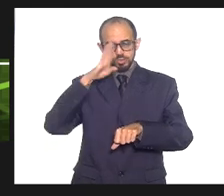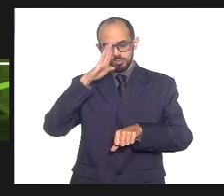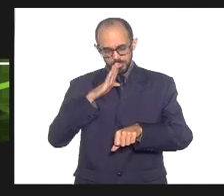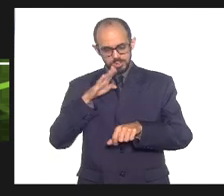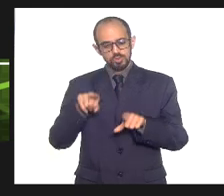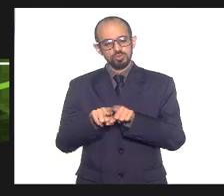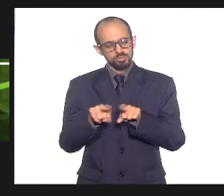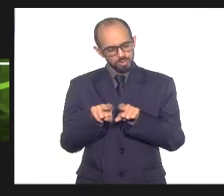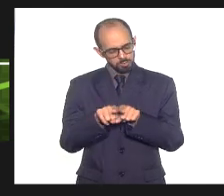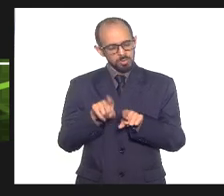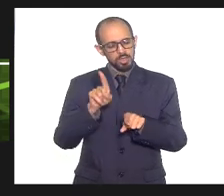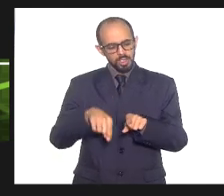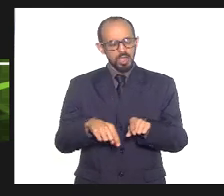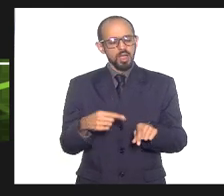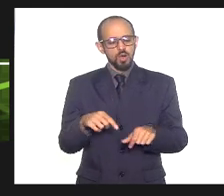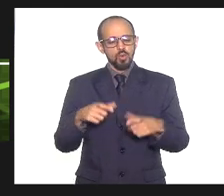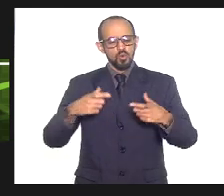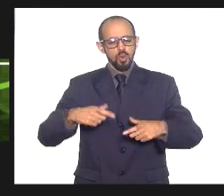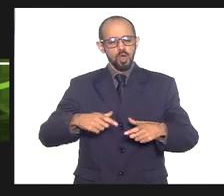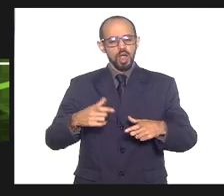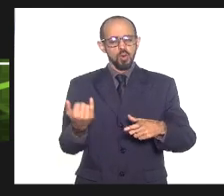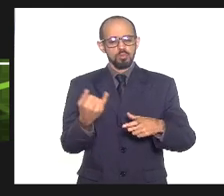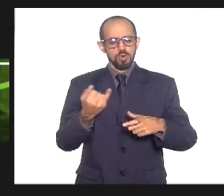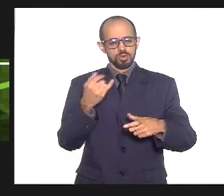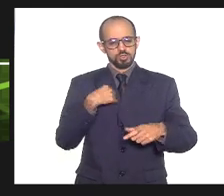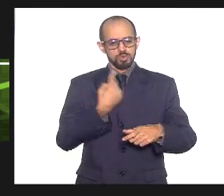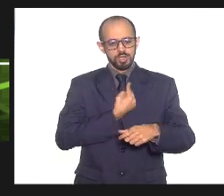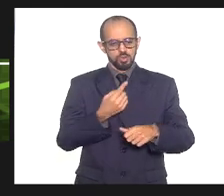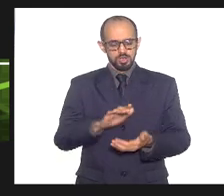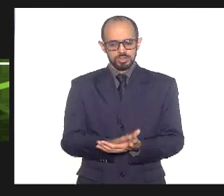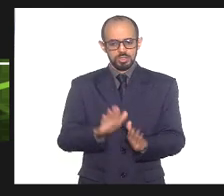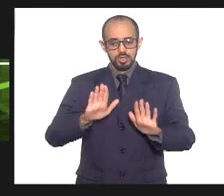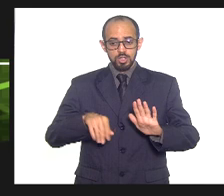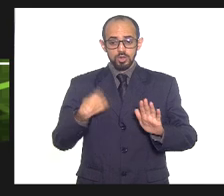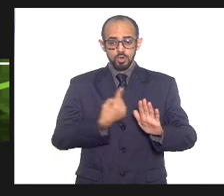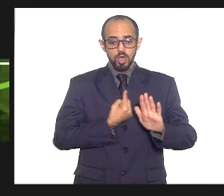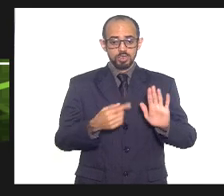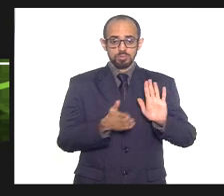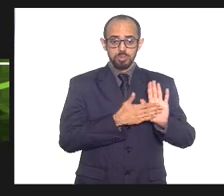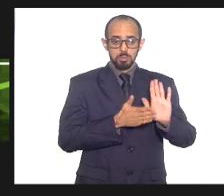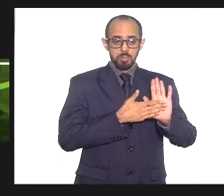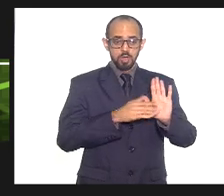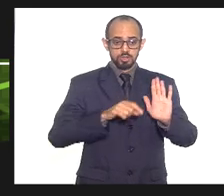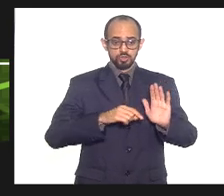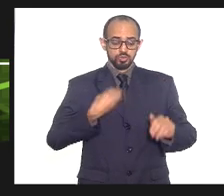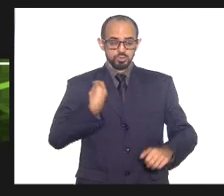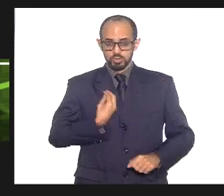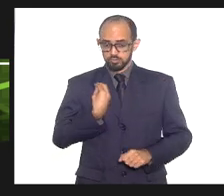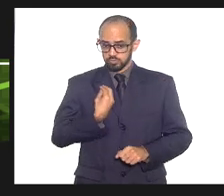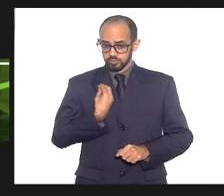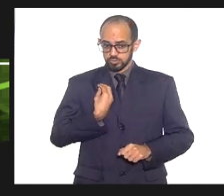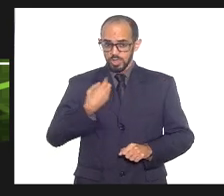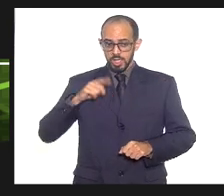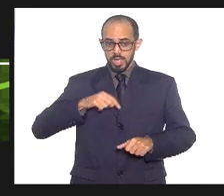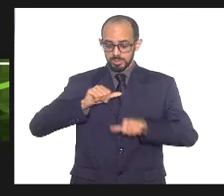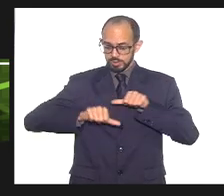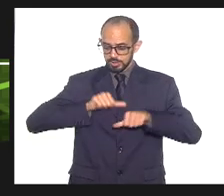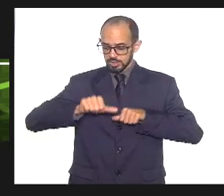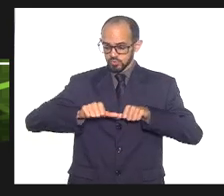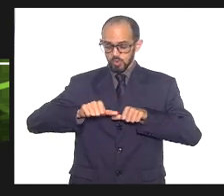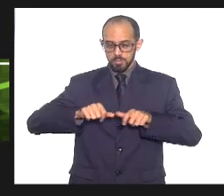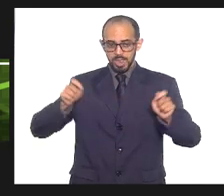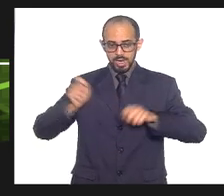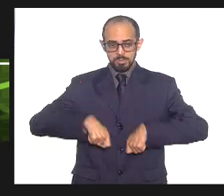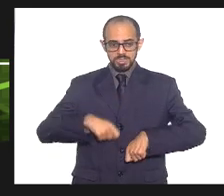um pouco mais adiante, outro slide, mas reforçar nosso propósito, nossa existência, transformar recursos naturais e energia